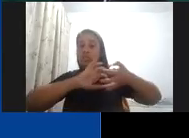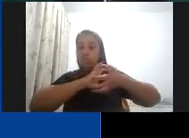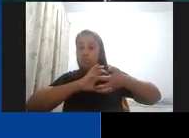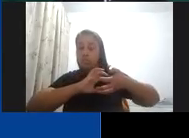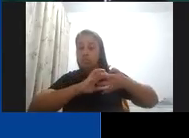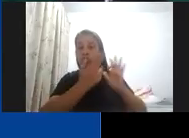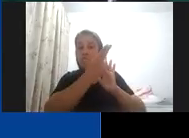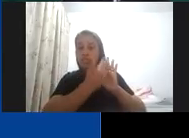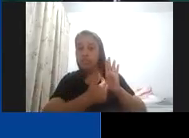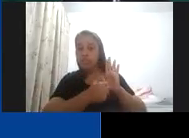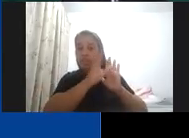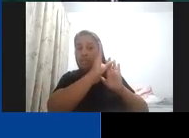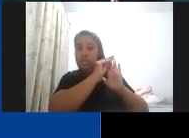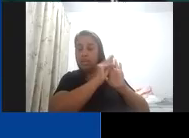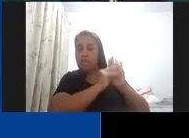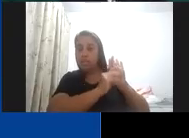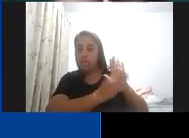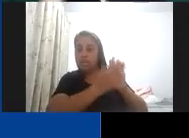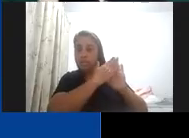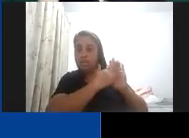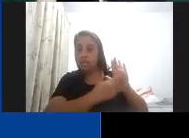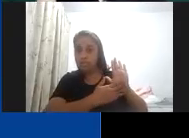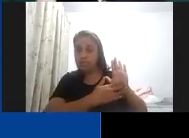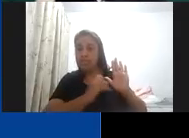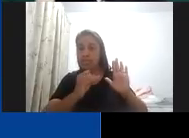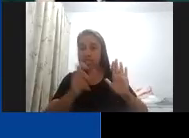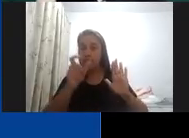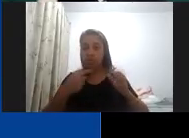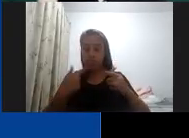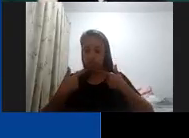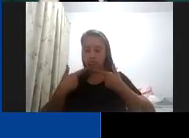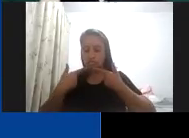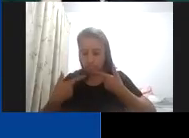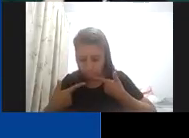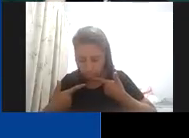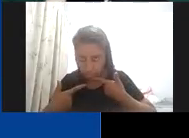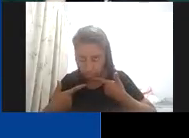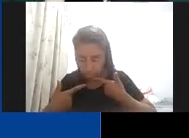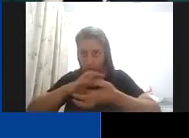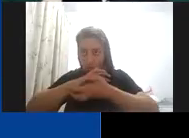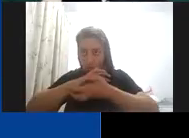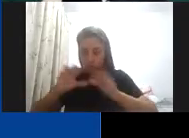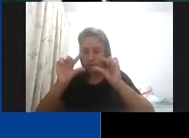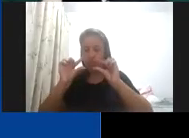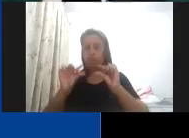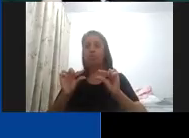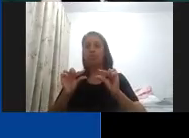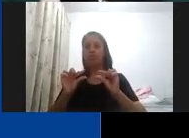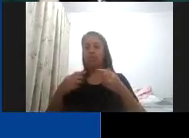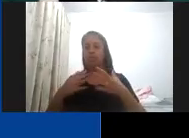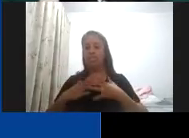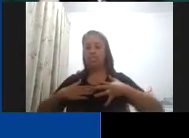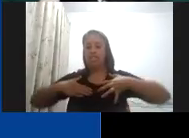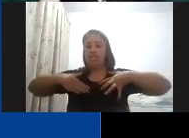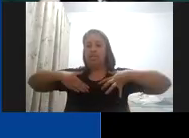e o elevador. Então, geralmente, quando a pessoa tem a cabeça protusa, o esternocleidomastoide e o escaleno são encurtados e o elevador da escápula e o semiespinhal